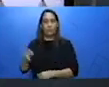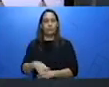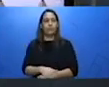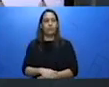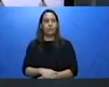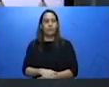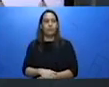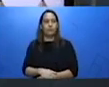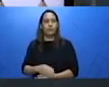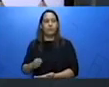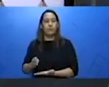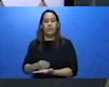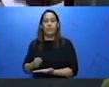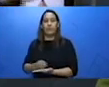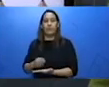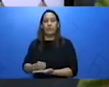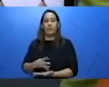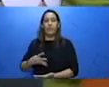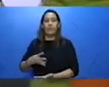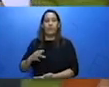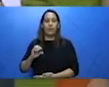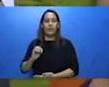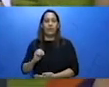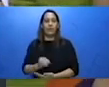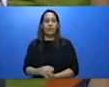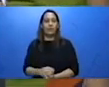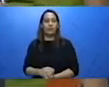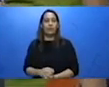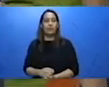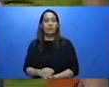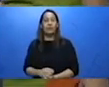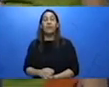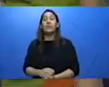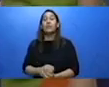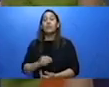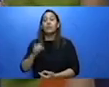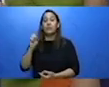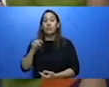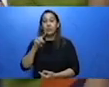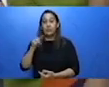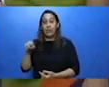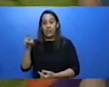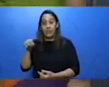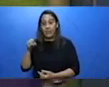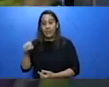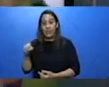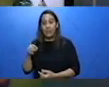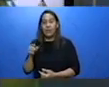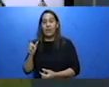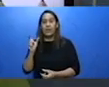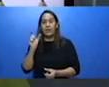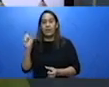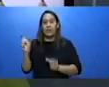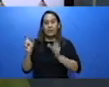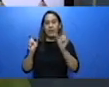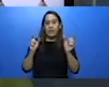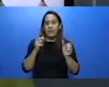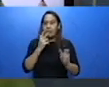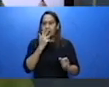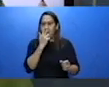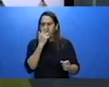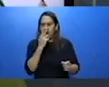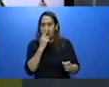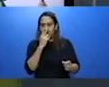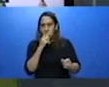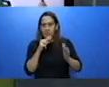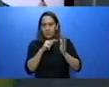Na página 40, vocês vão marcar os sinônimos dessas palavras que estão aqui.